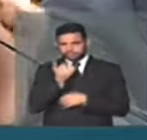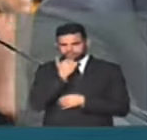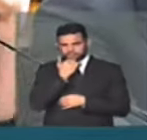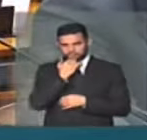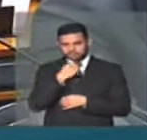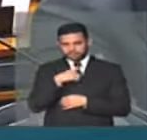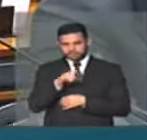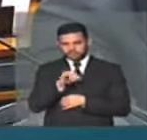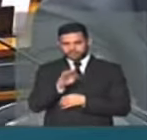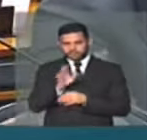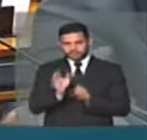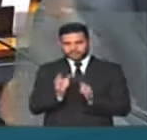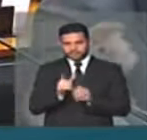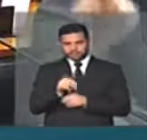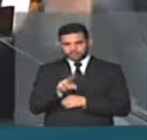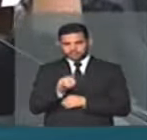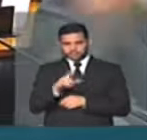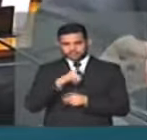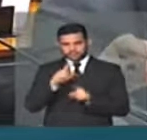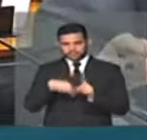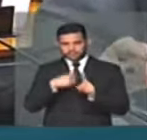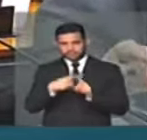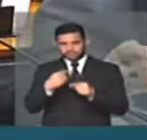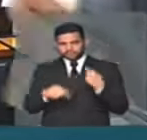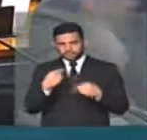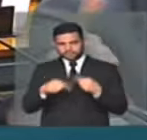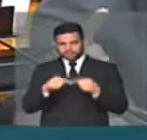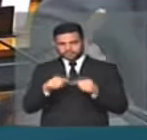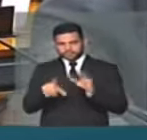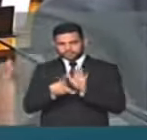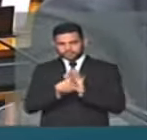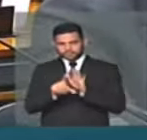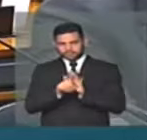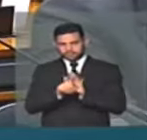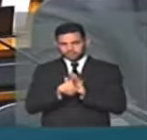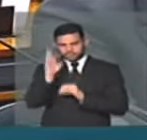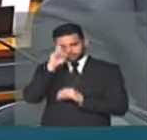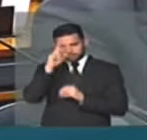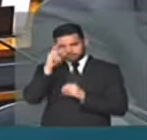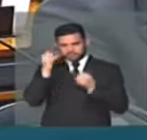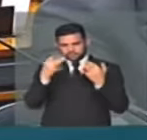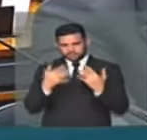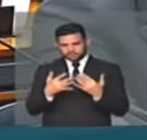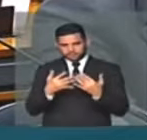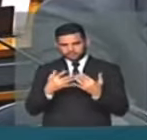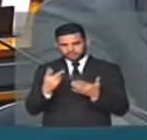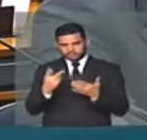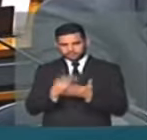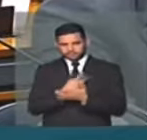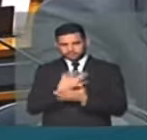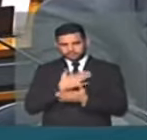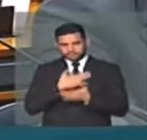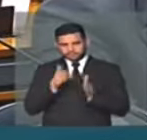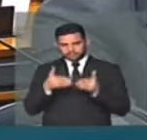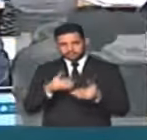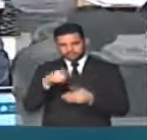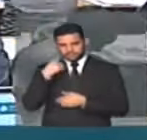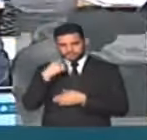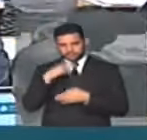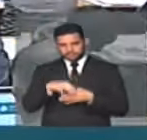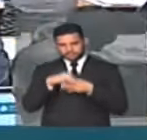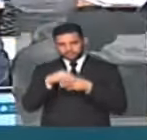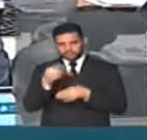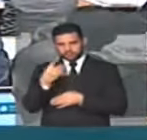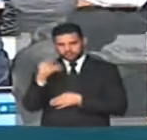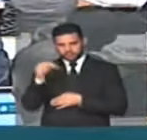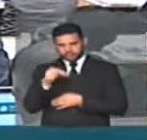Os filhos da classe média que terão impacto na legislação da redução da maioridade. Foi um equívoco da minha parte. Deputada Jandira, como líder, ela